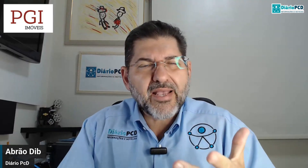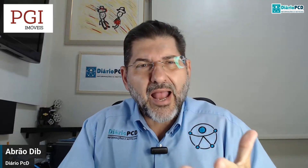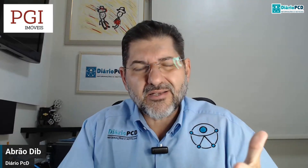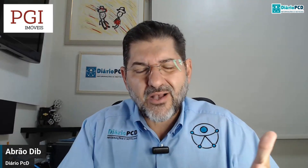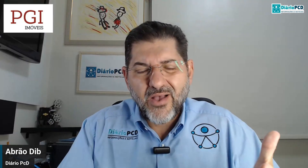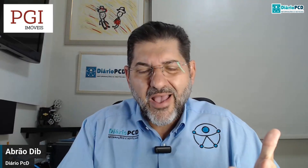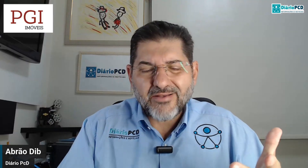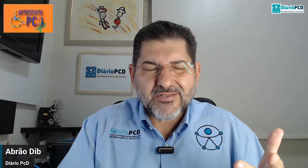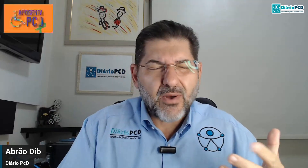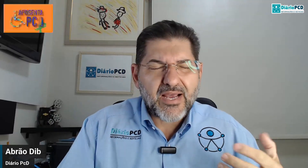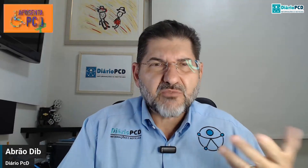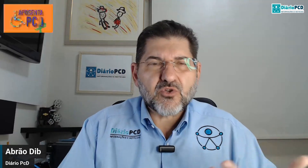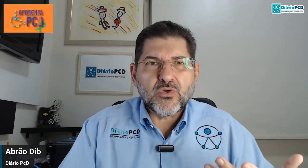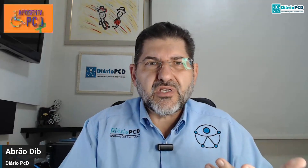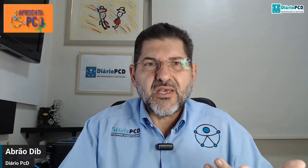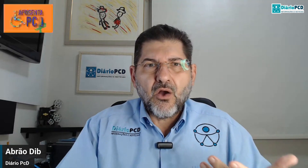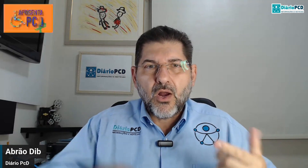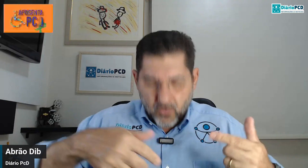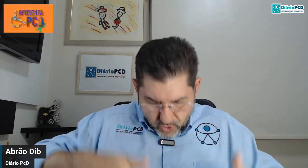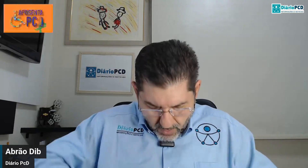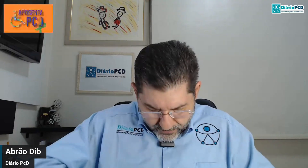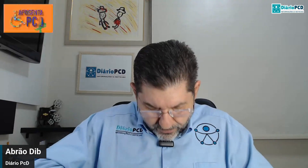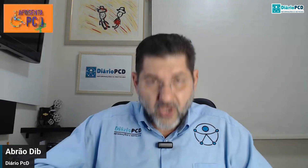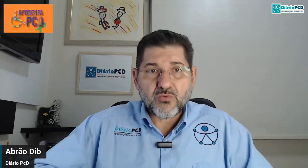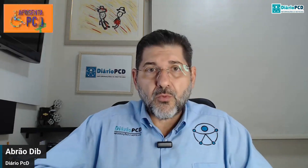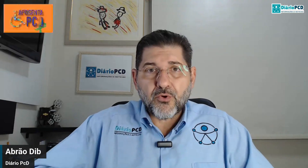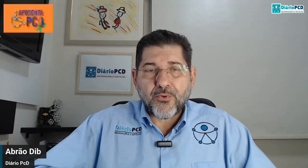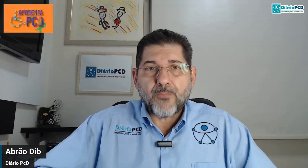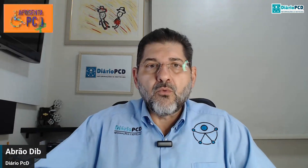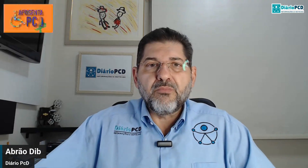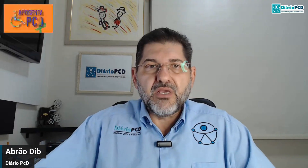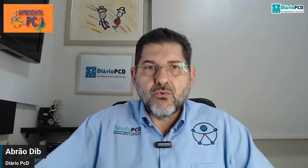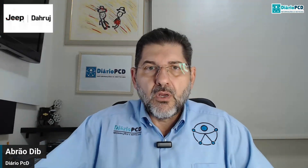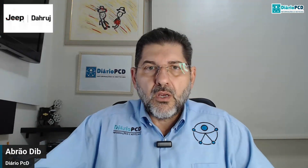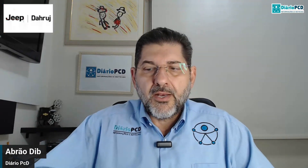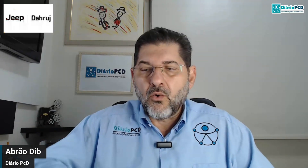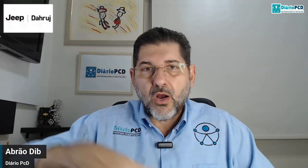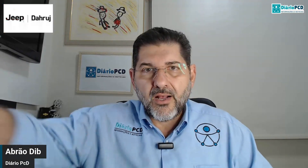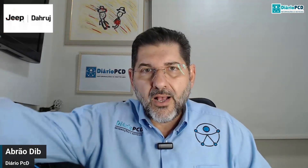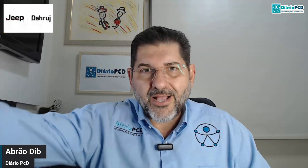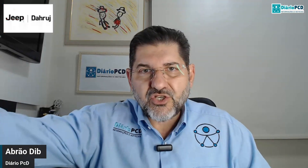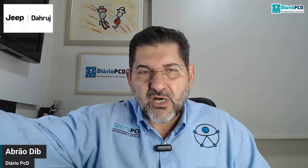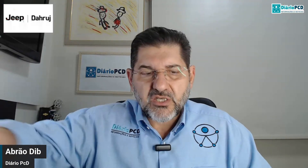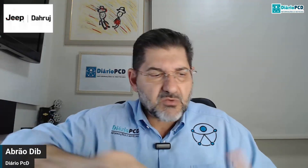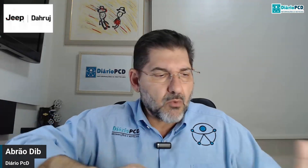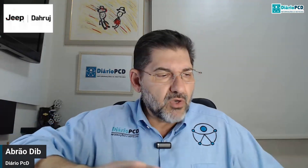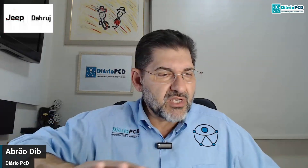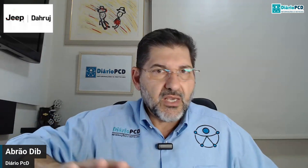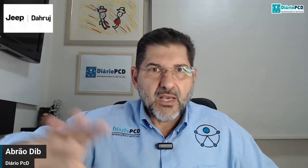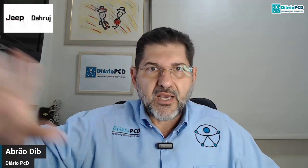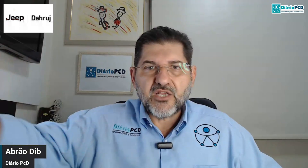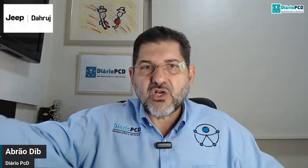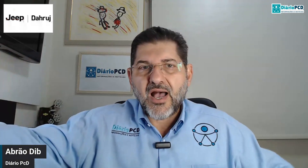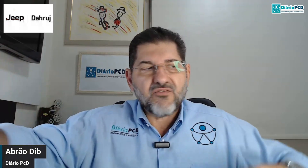isso são aquelas pessoas que olham só para o próprio umbigo e não olham adiante. A mesma coisa